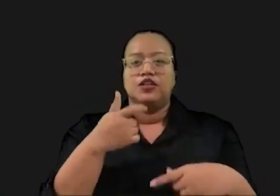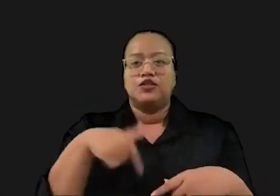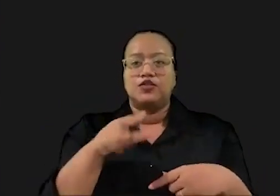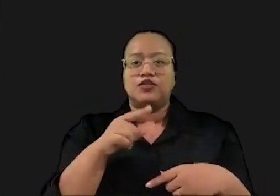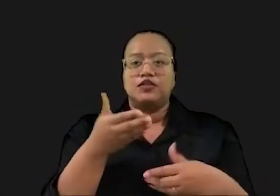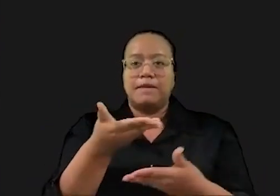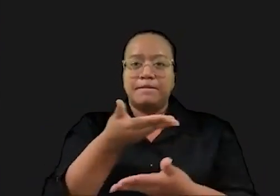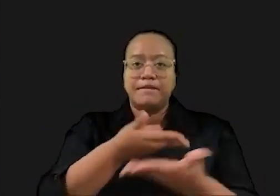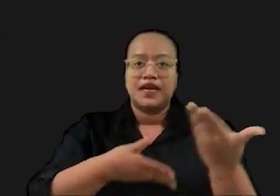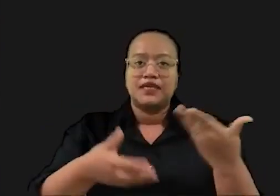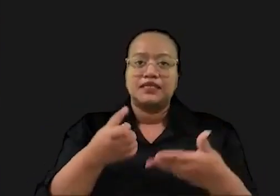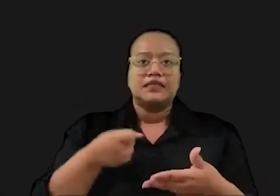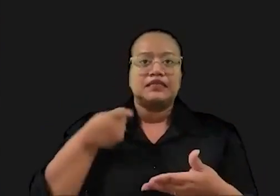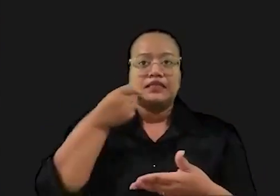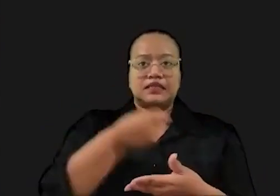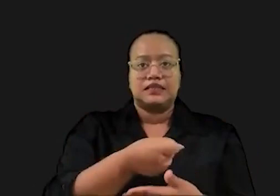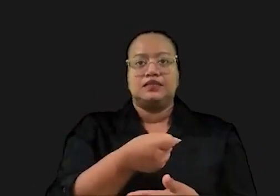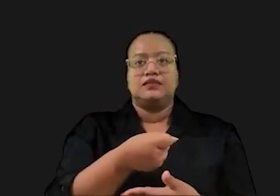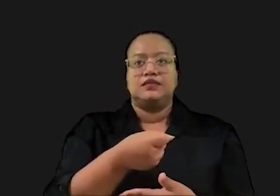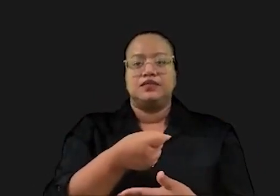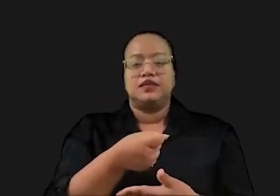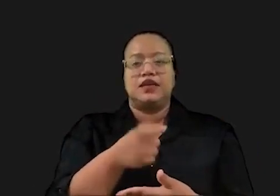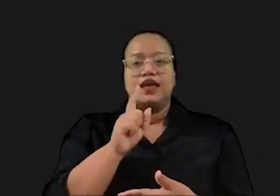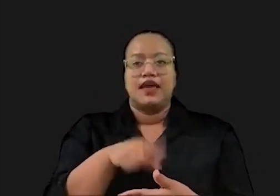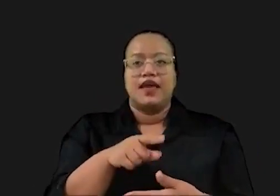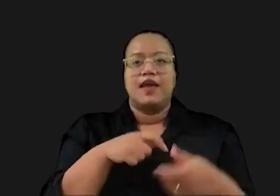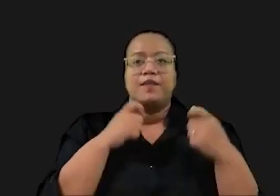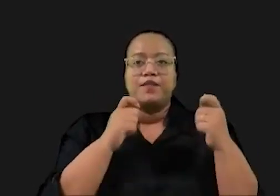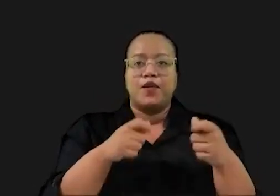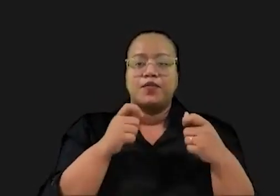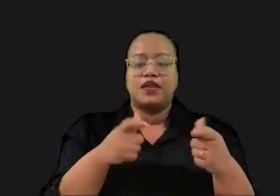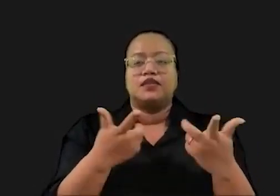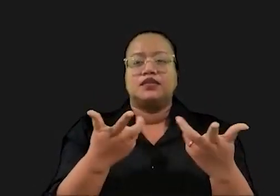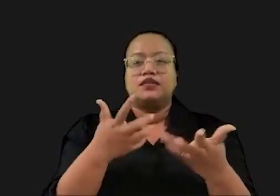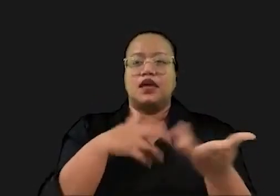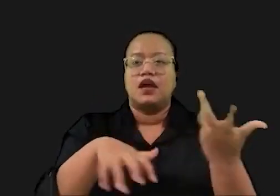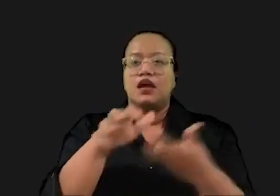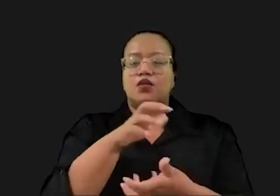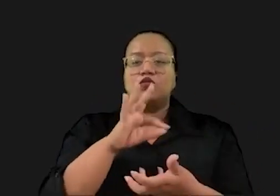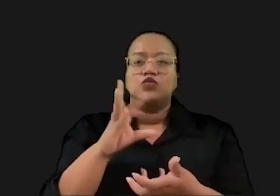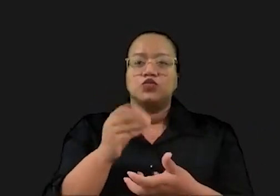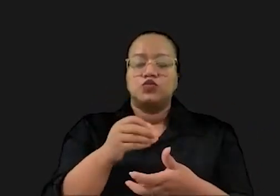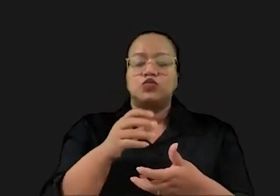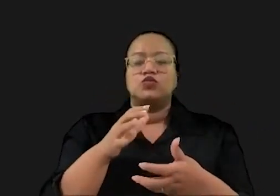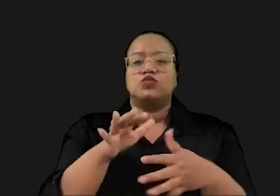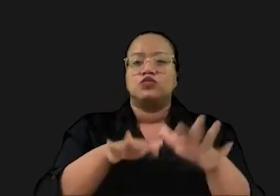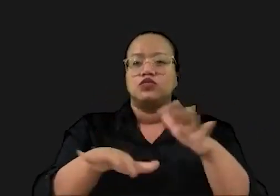de todas essas mobilizações que aconteceram, que precederam a Constituinte de